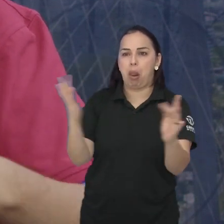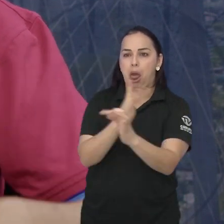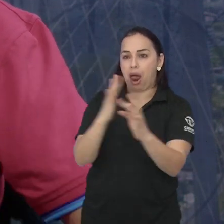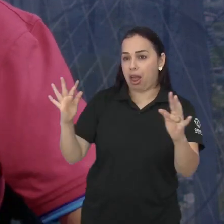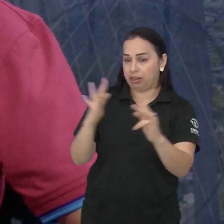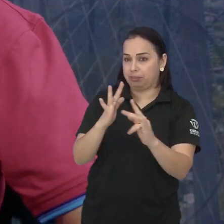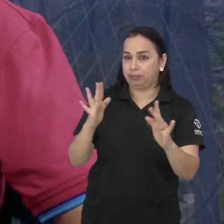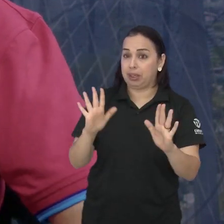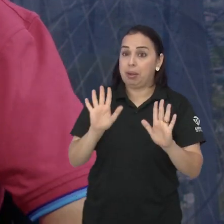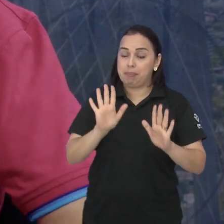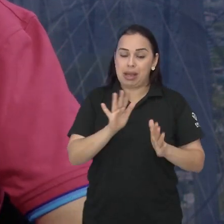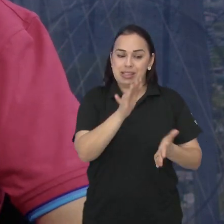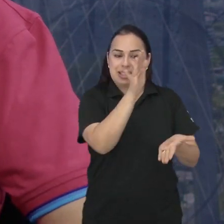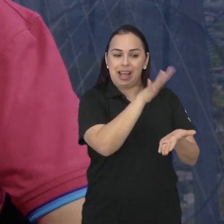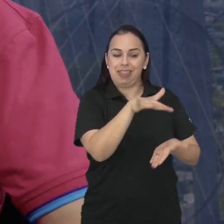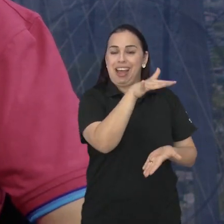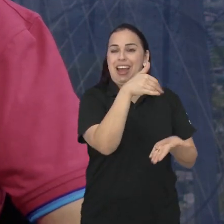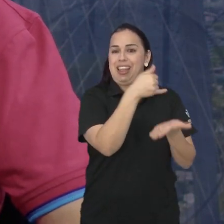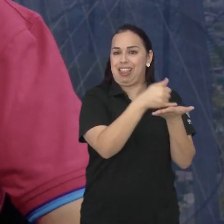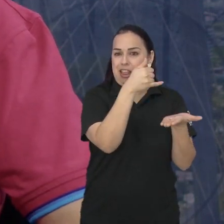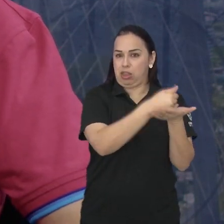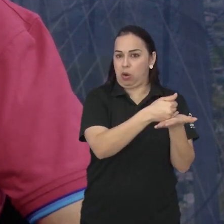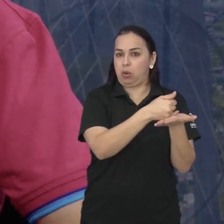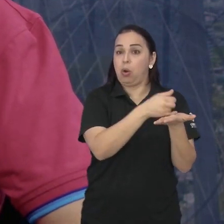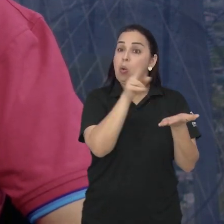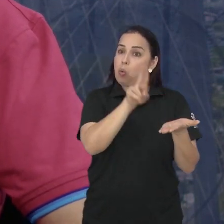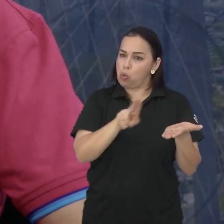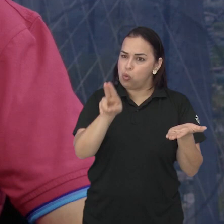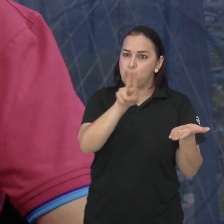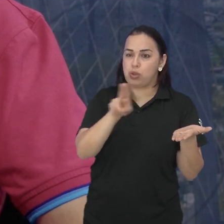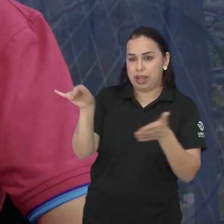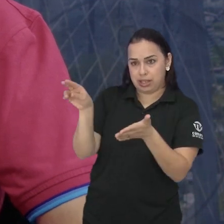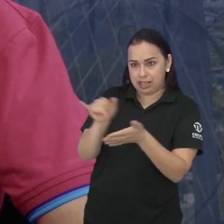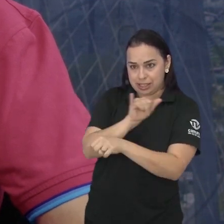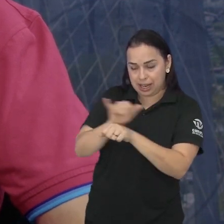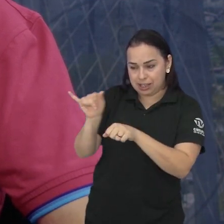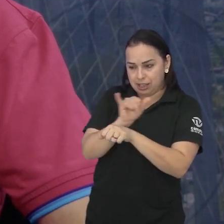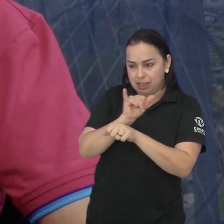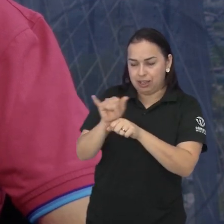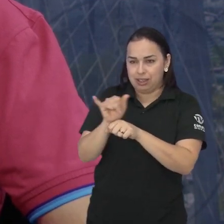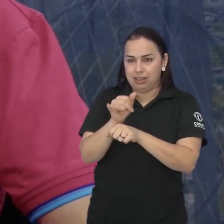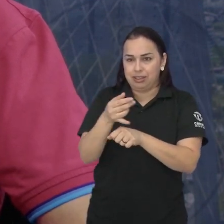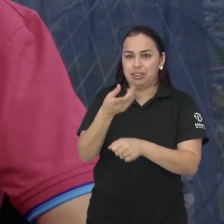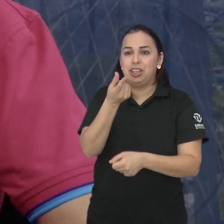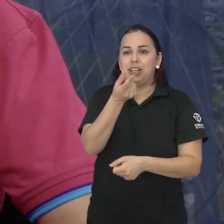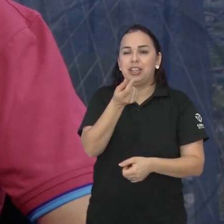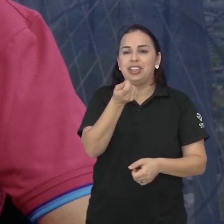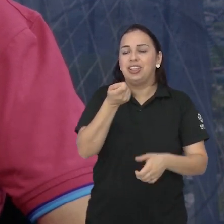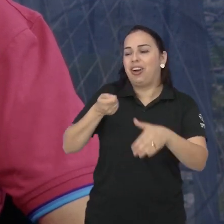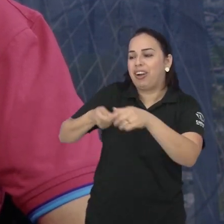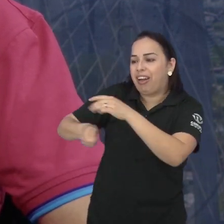E nisso, o mercado da droga também utiliza desse espaço para circular a própria